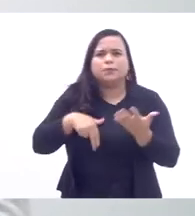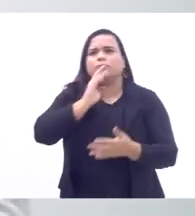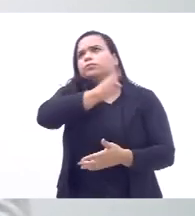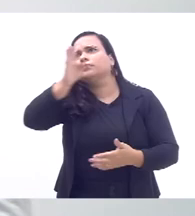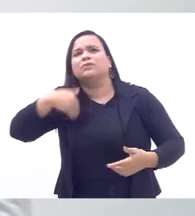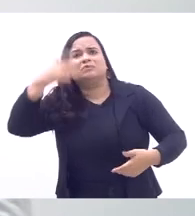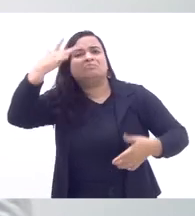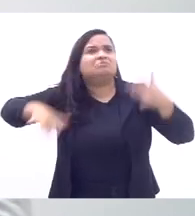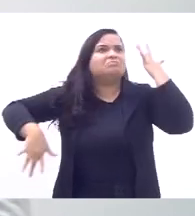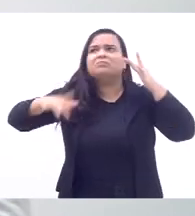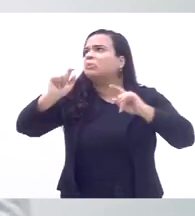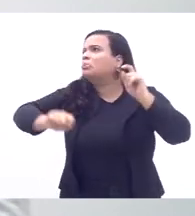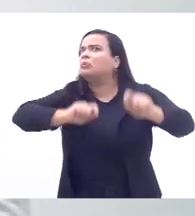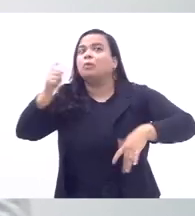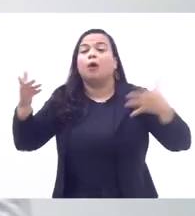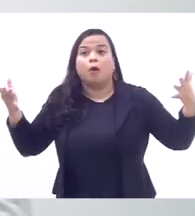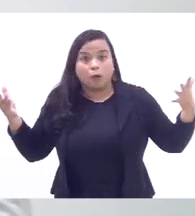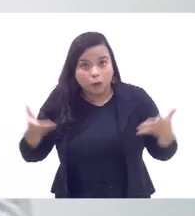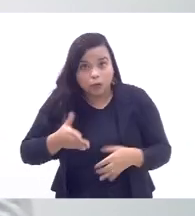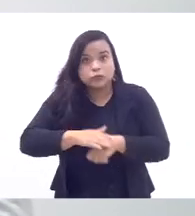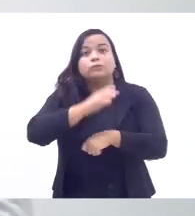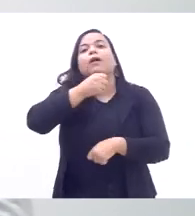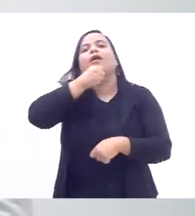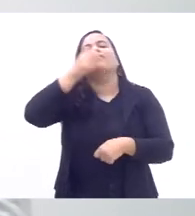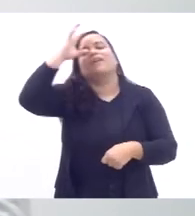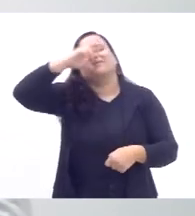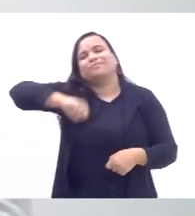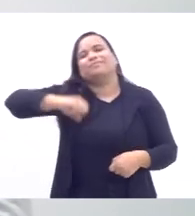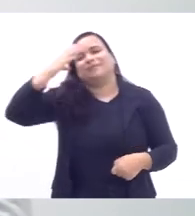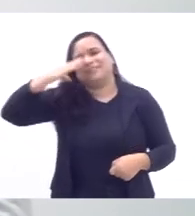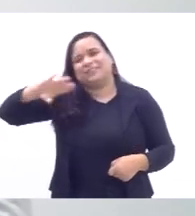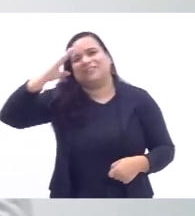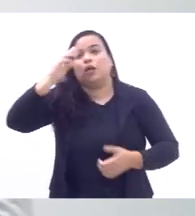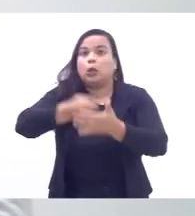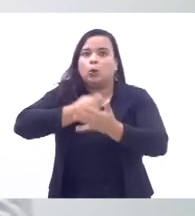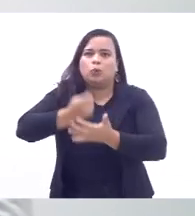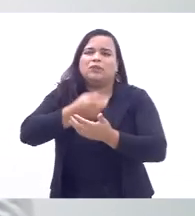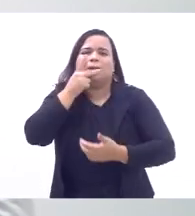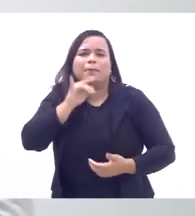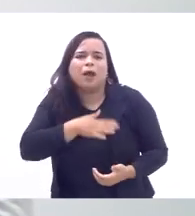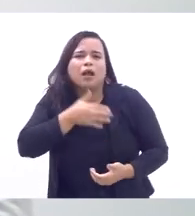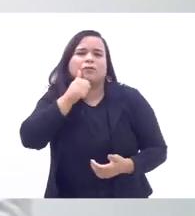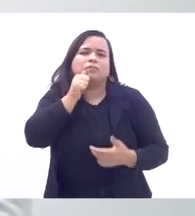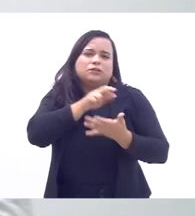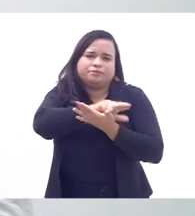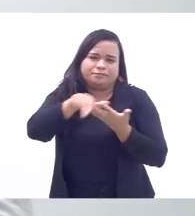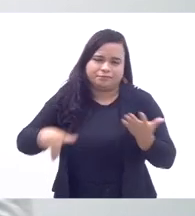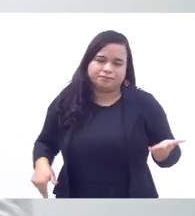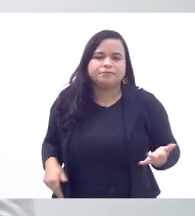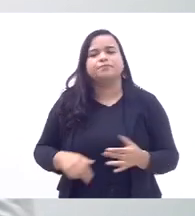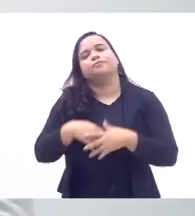o porquê. Hoje, mais velho, eu consigo entender a luta dos meus mais velhos, né? Eu acho que é muito maior do que uma luta